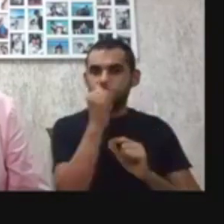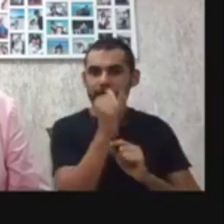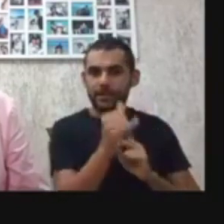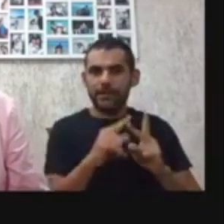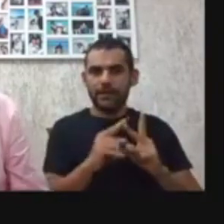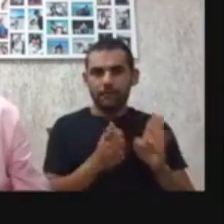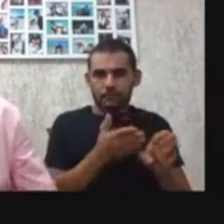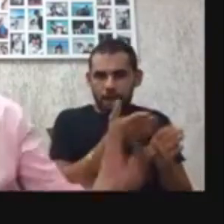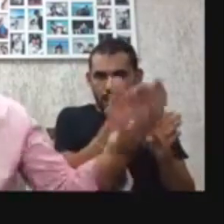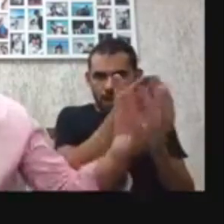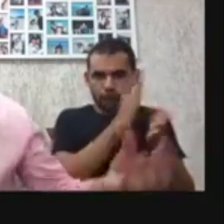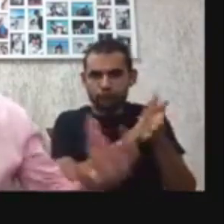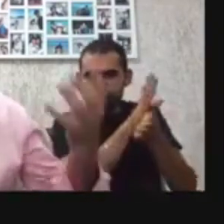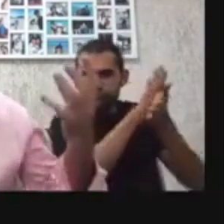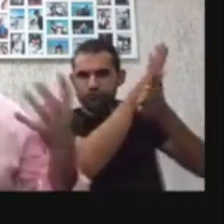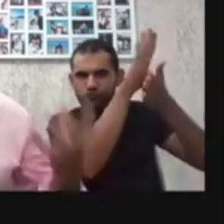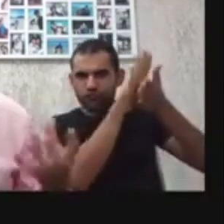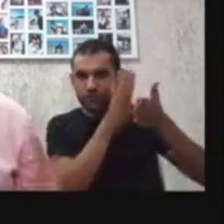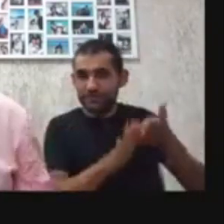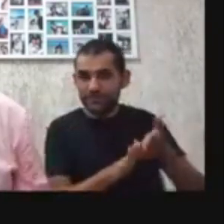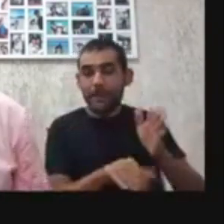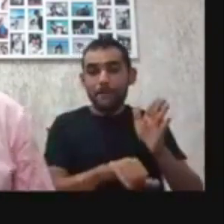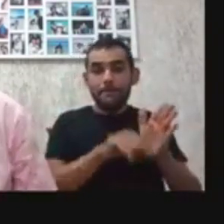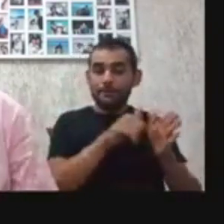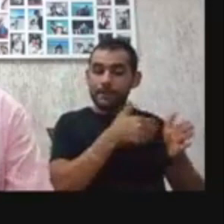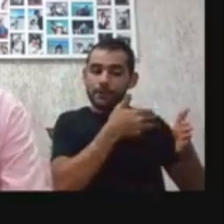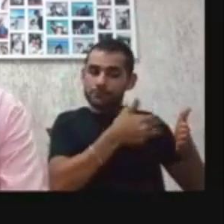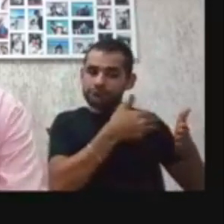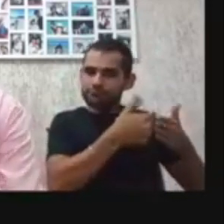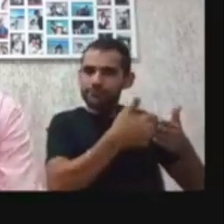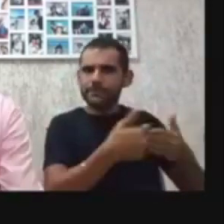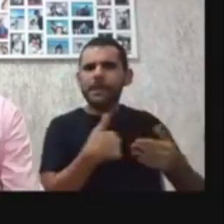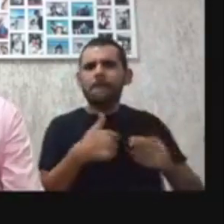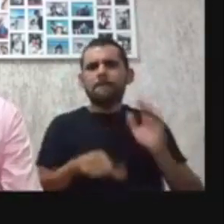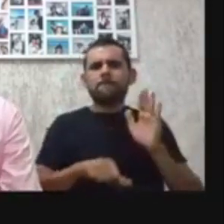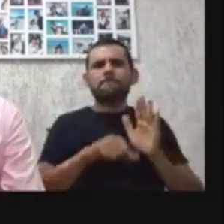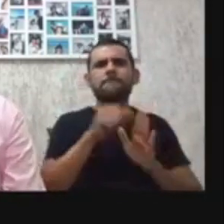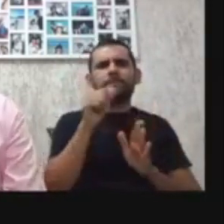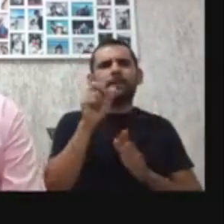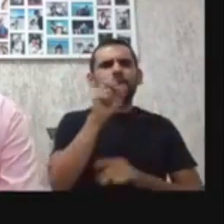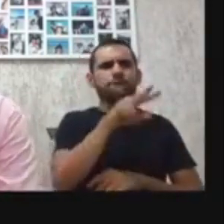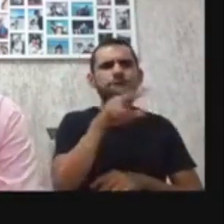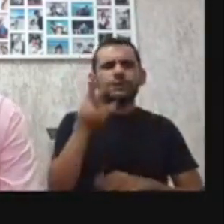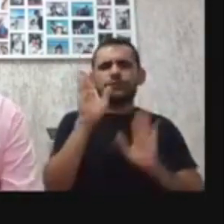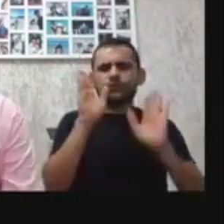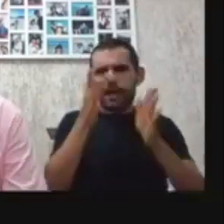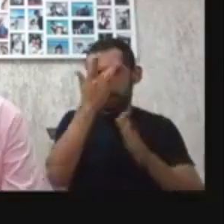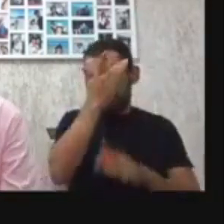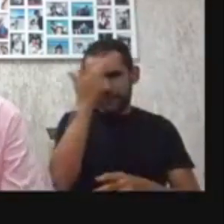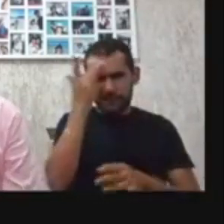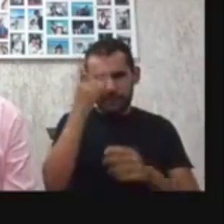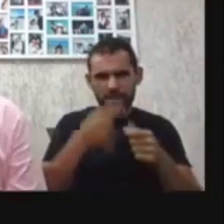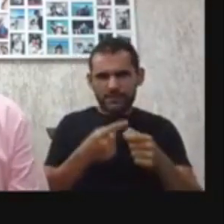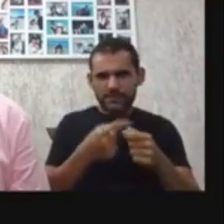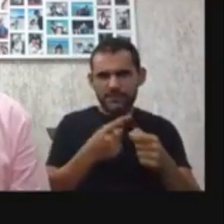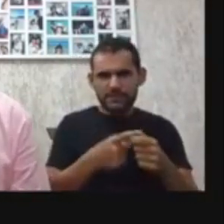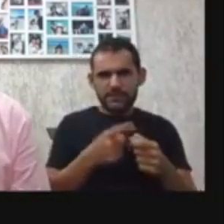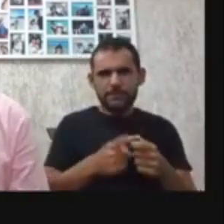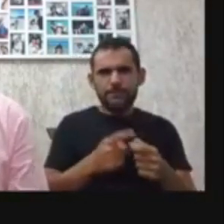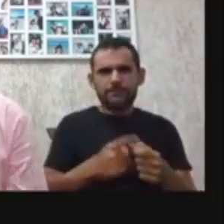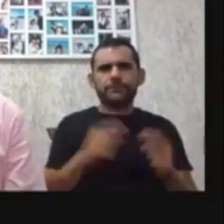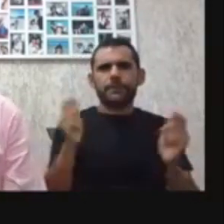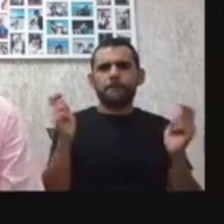rebocar. Não, primeiro, né? É passo a passo. Então eu venho observando aí pessoas na nossa cidade que